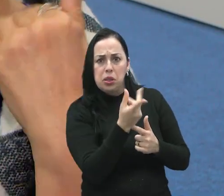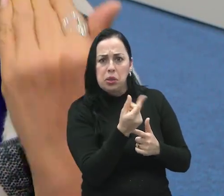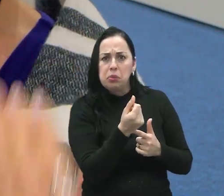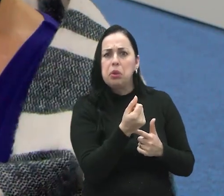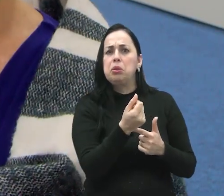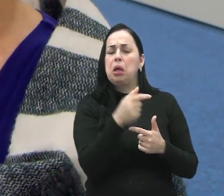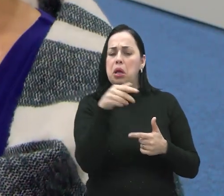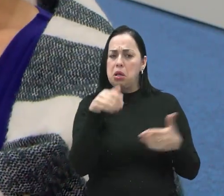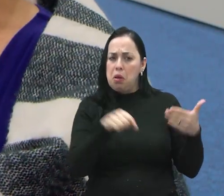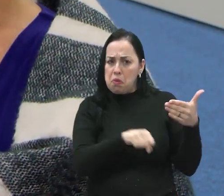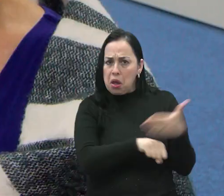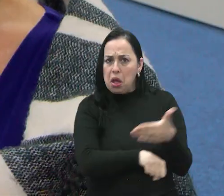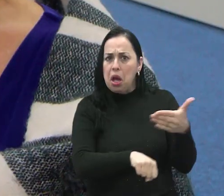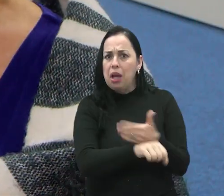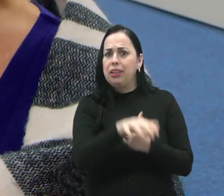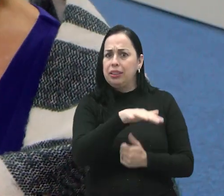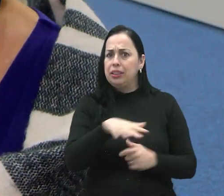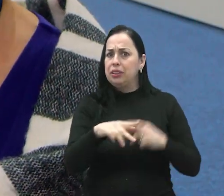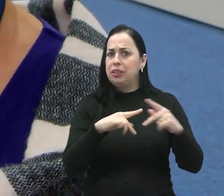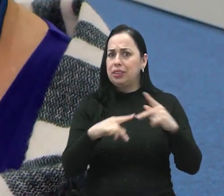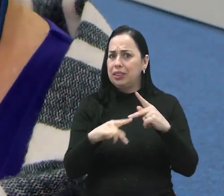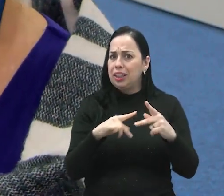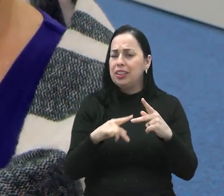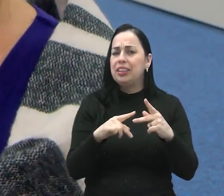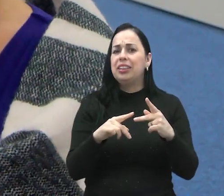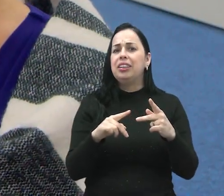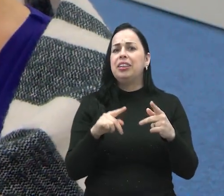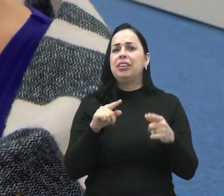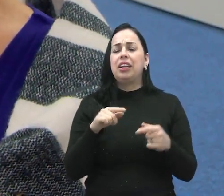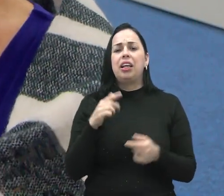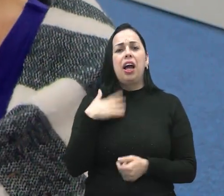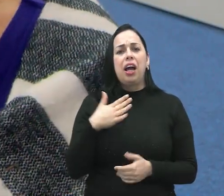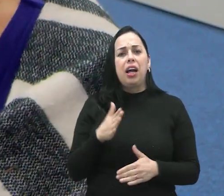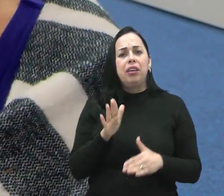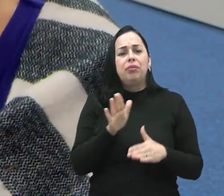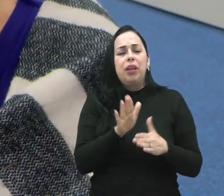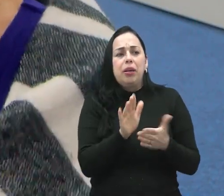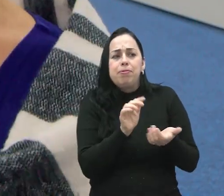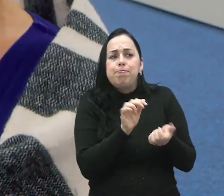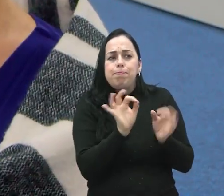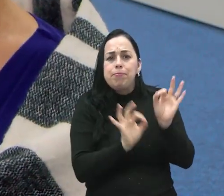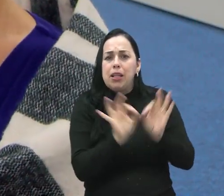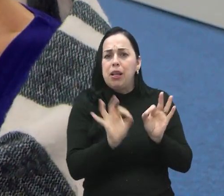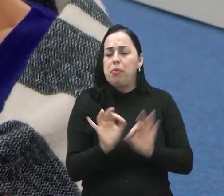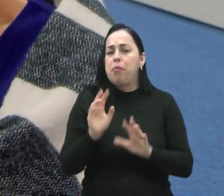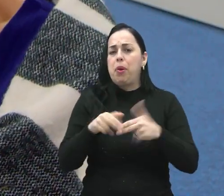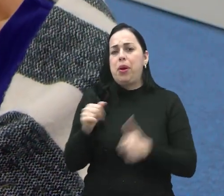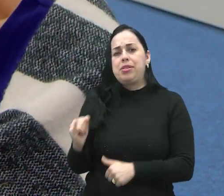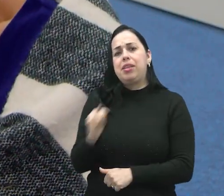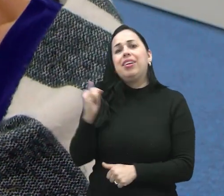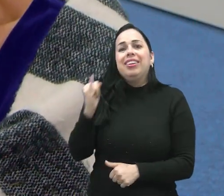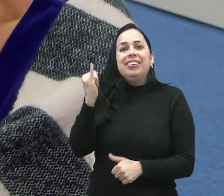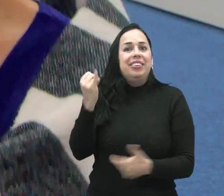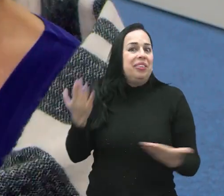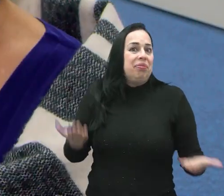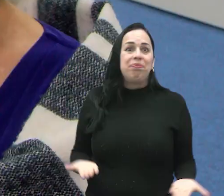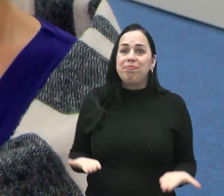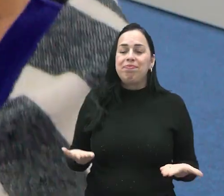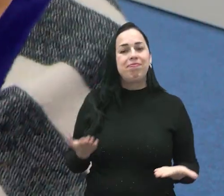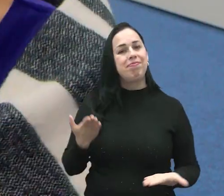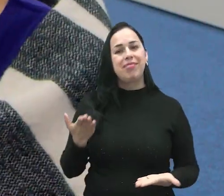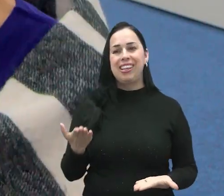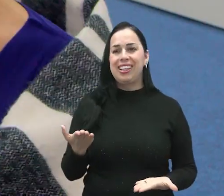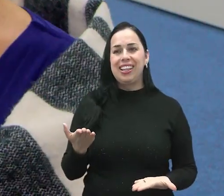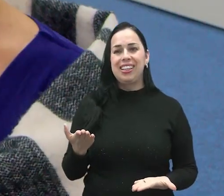aqui em São José e que tem esse processo de construção. Então é fundamental, ter alguém que